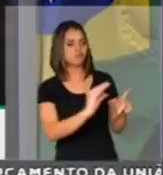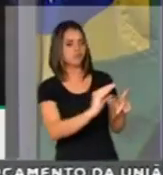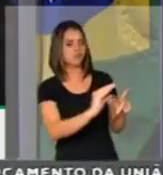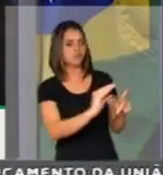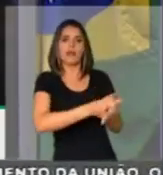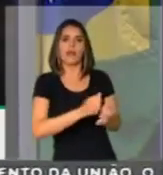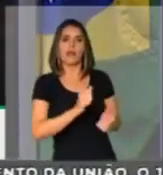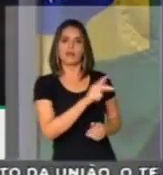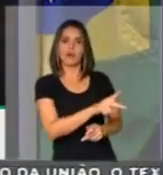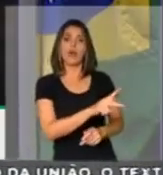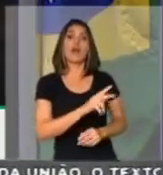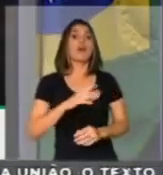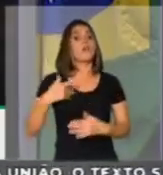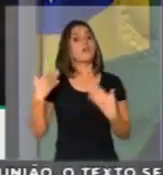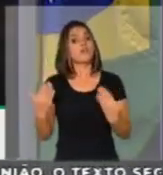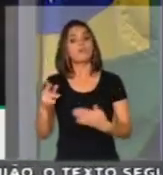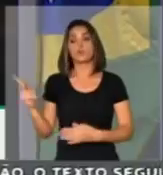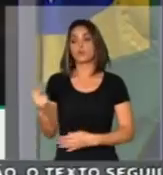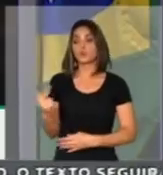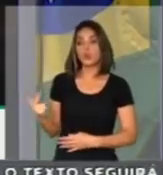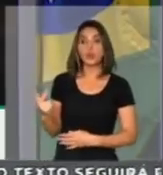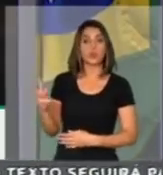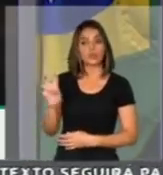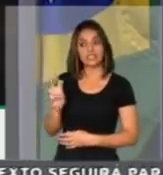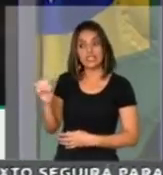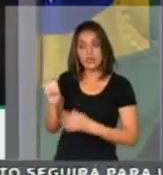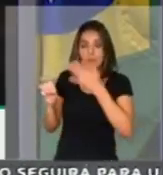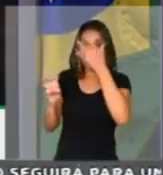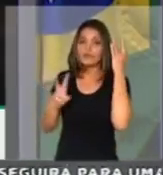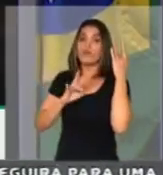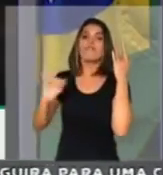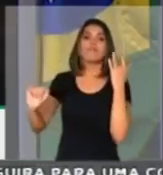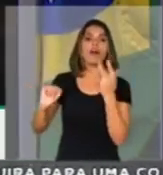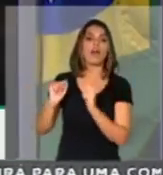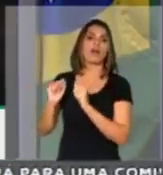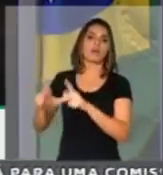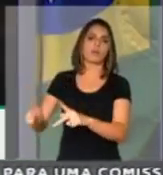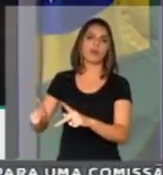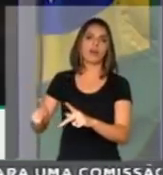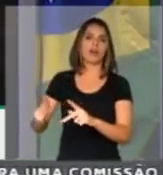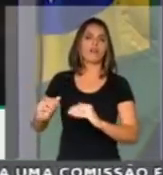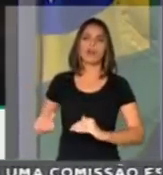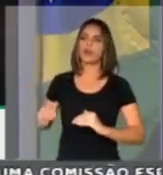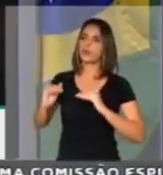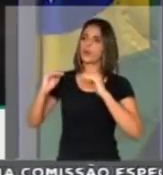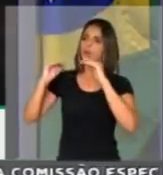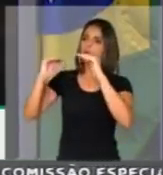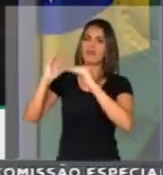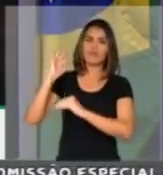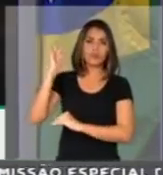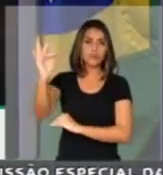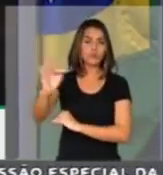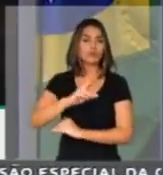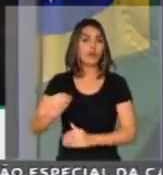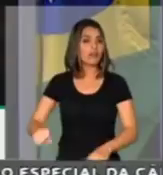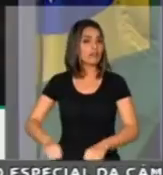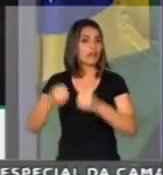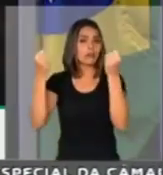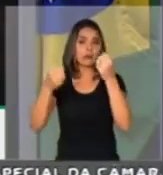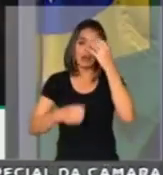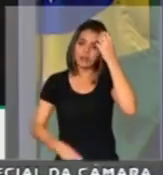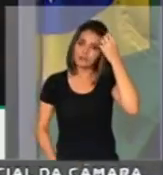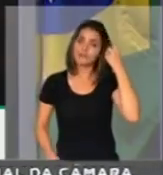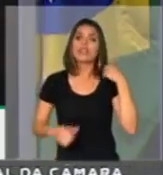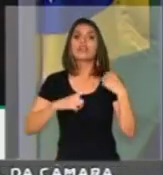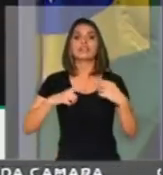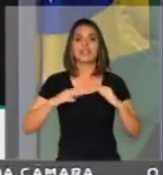vão se aposentar. Chega uma hora que a base da pirâmide estoura. E mais, é mais cruel ainda que o sistema de pirâmide, porque pelo